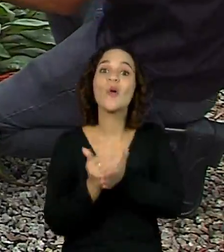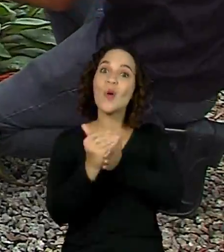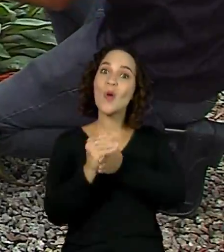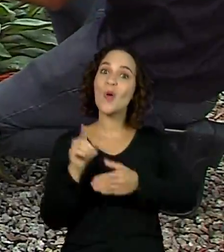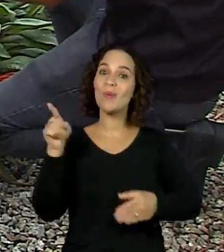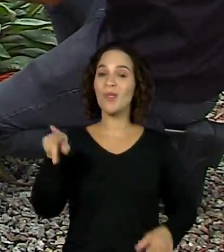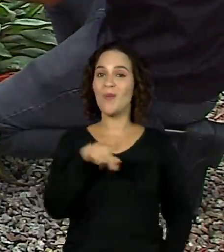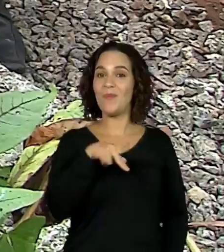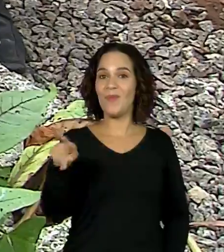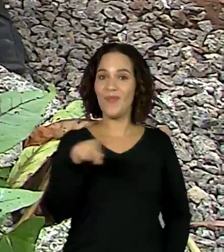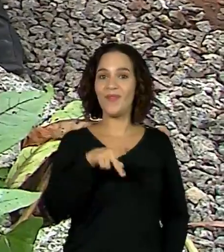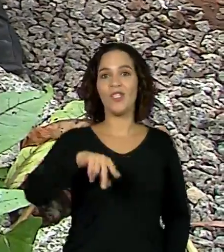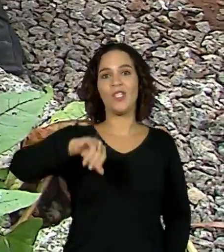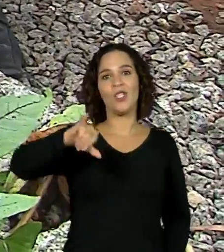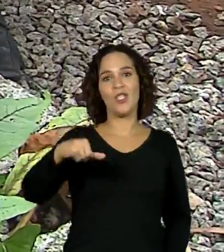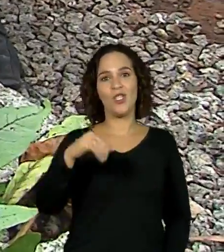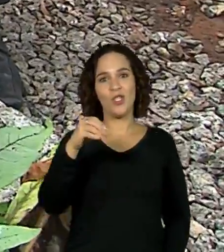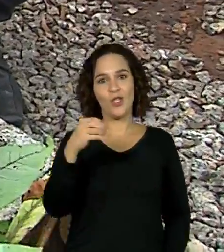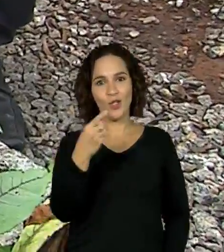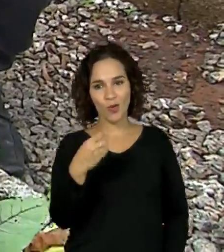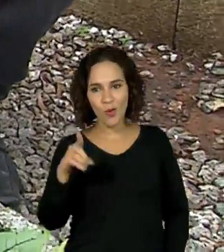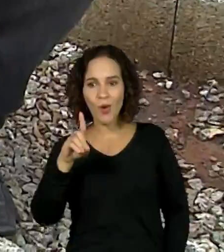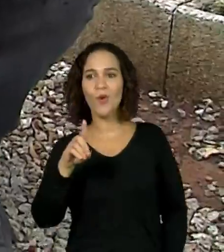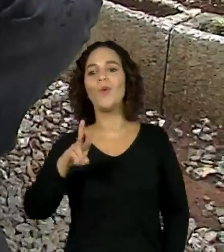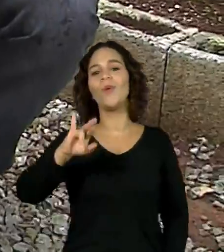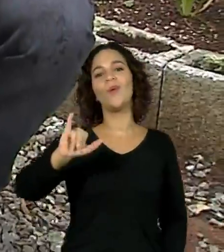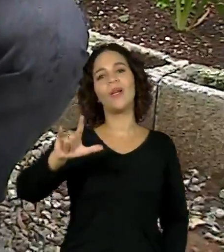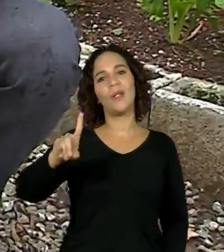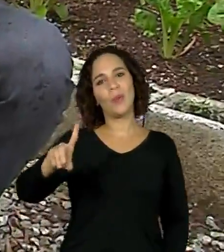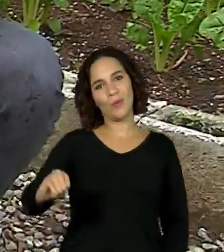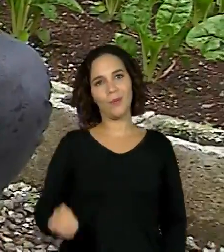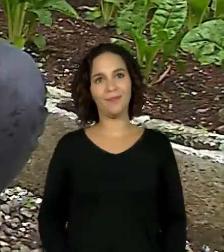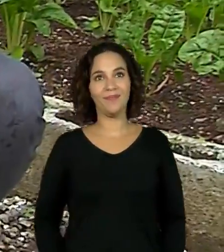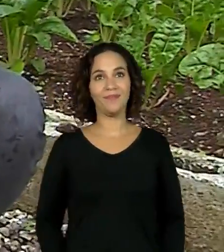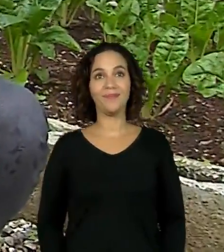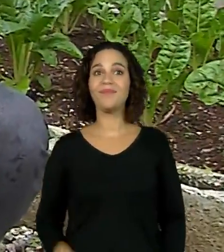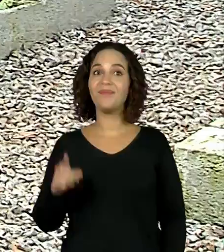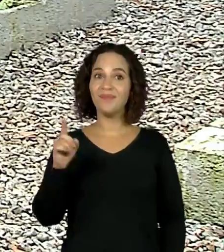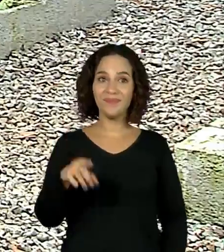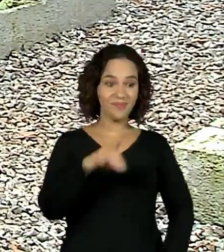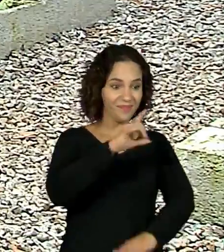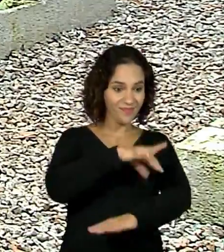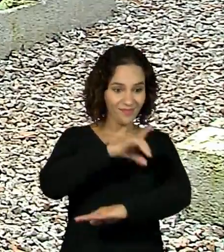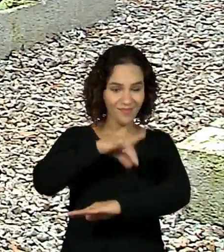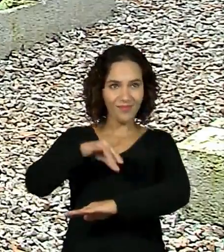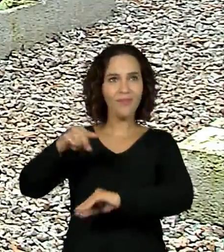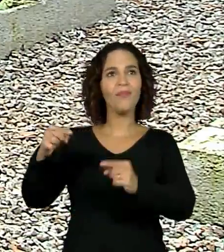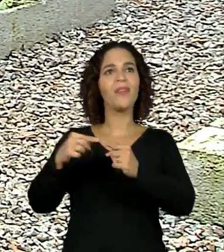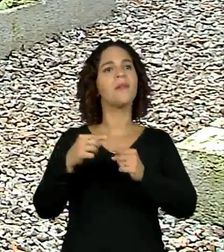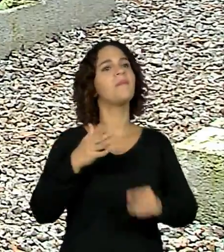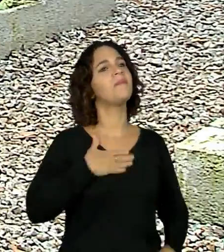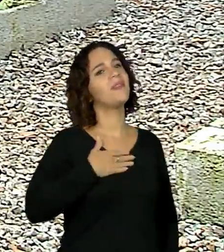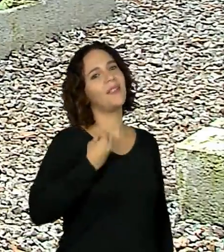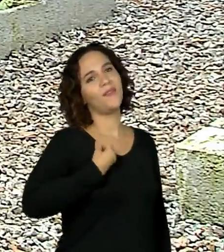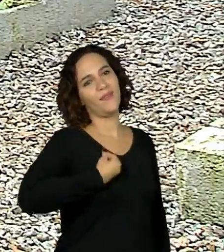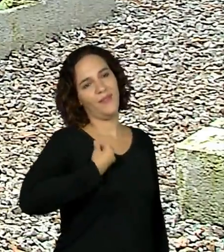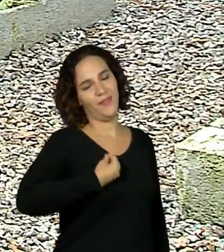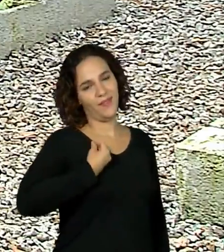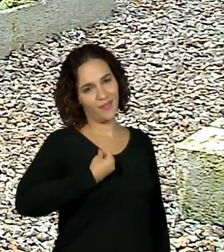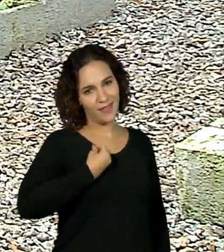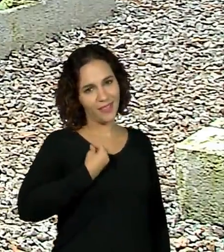foi o professor João Rildo. Olha aqui, ó. A horta, na verdade, tem a ver com a minha vida pessoal.